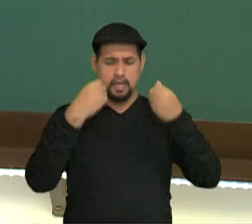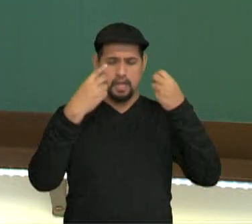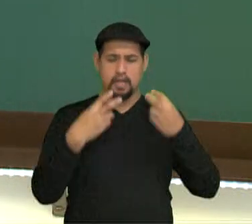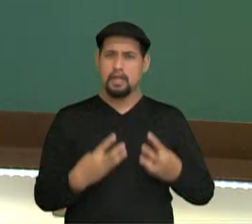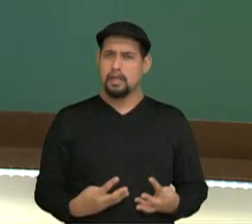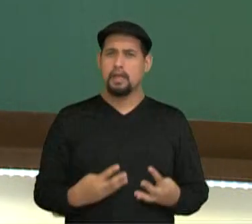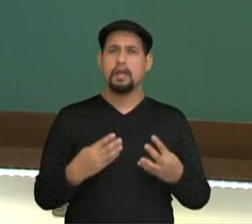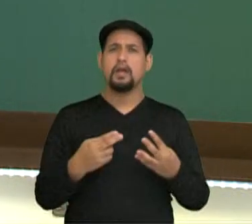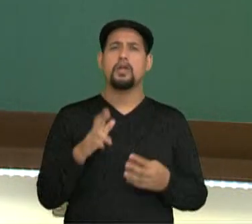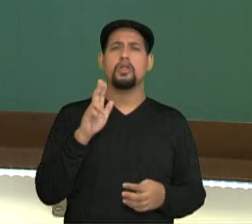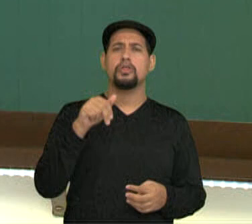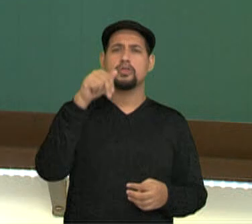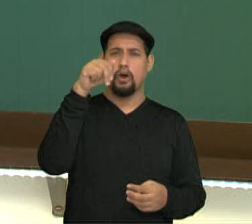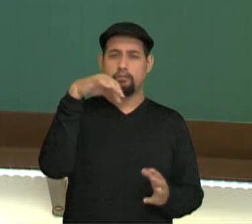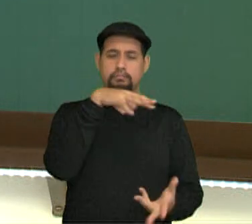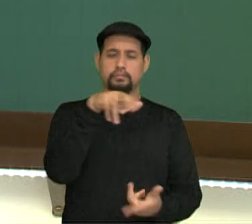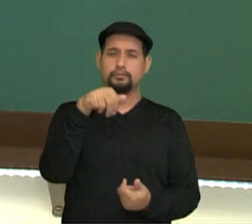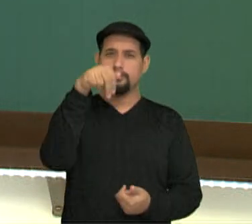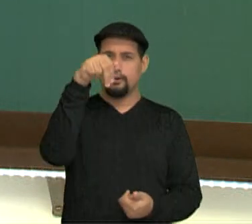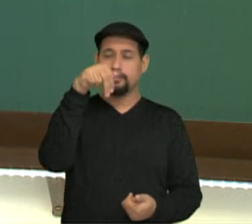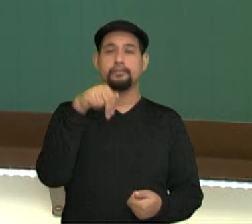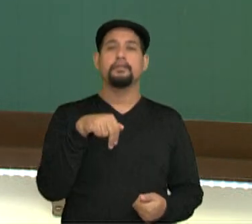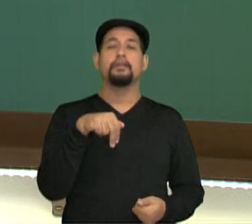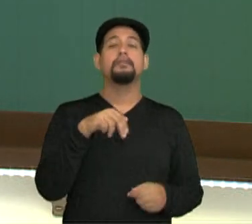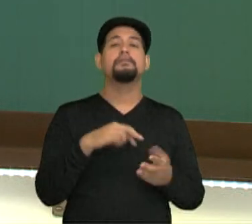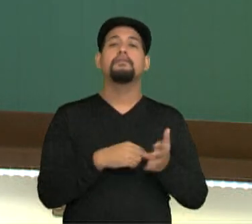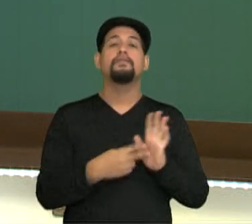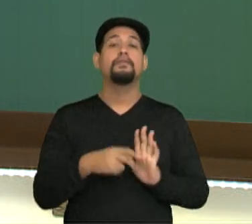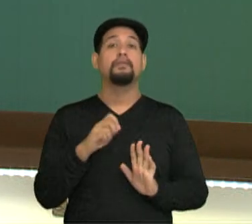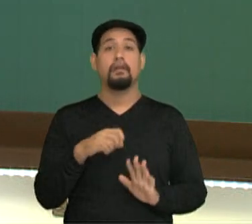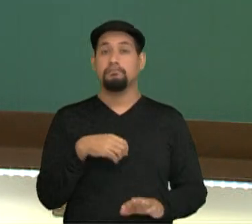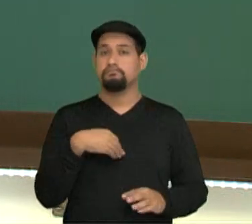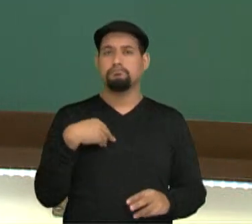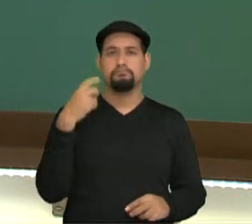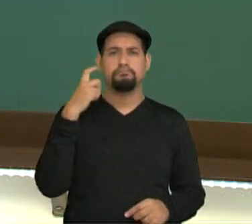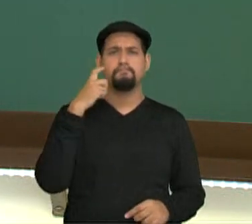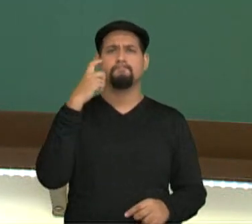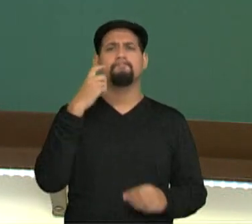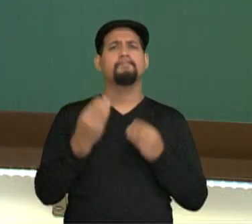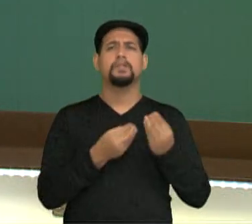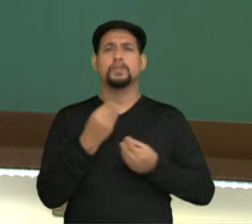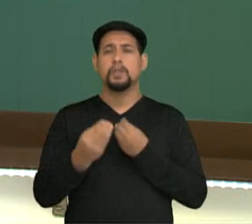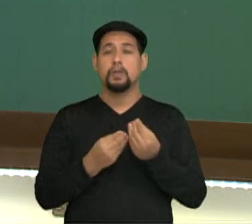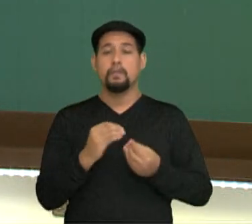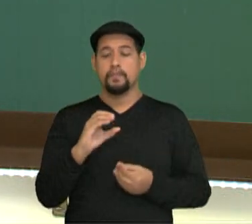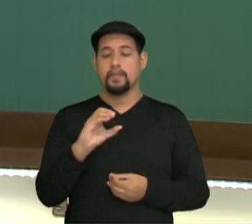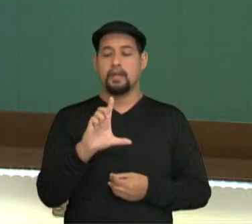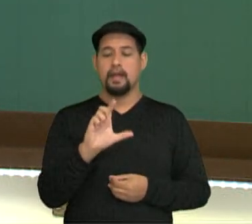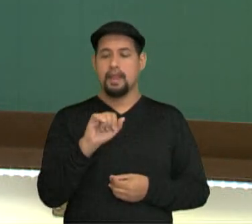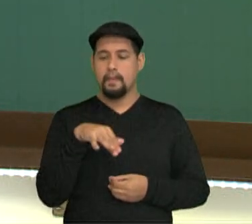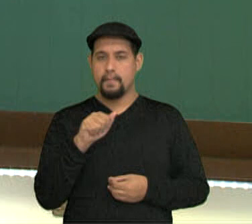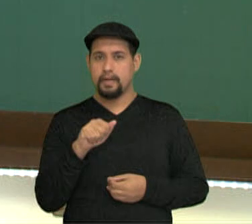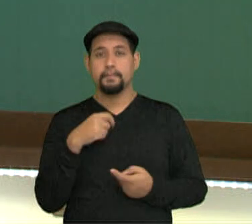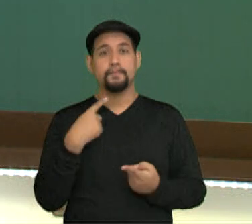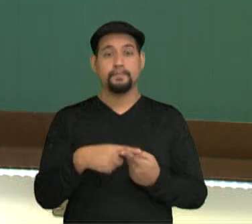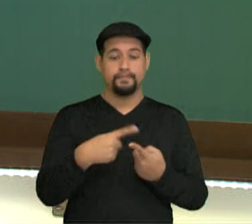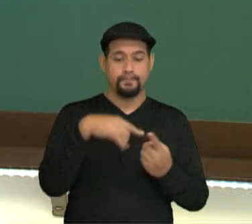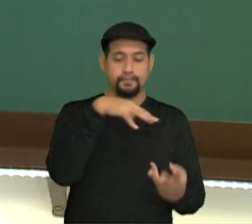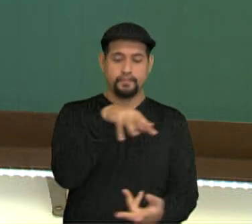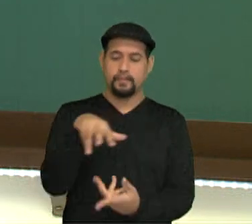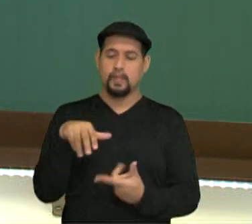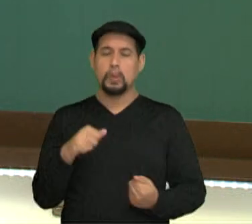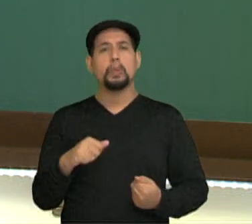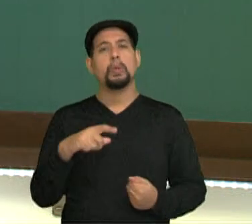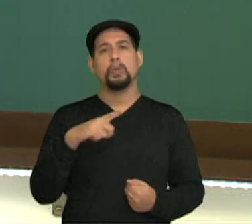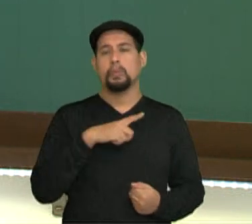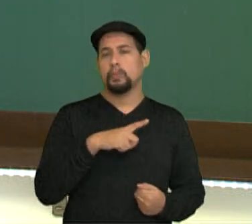temperada norte, estamos falando de uma localização a partir de princípios climáticos, porque o nosso planeta ele pode ser dividido